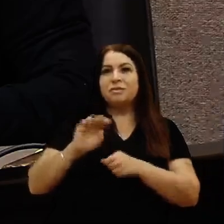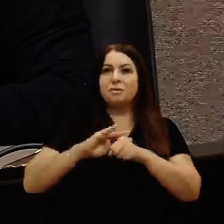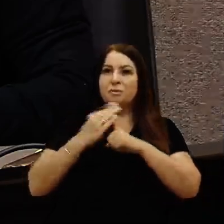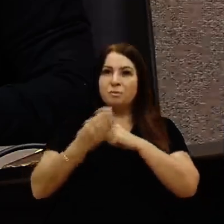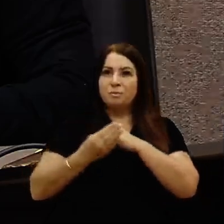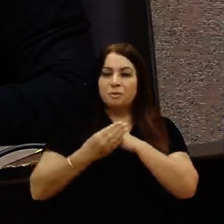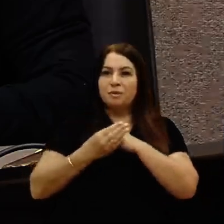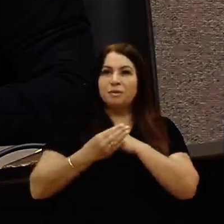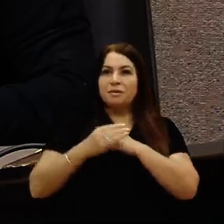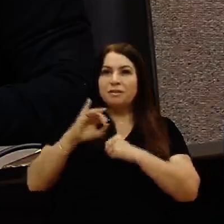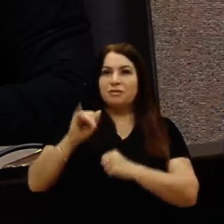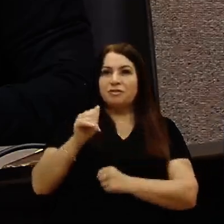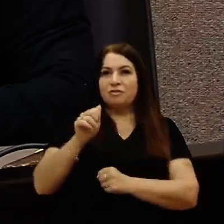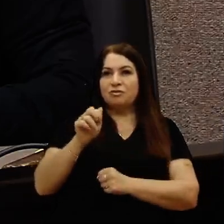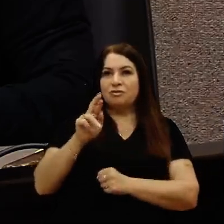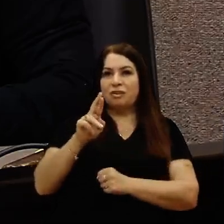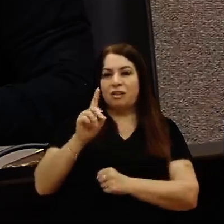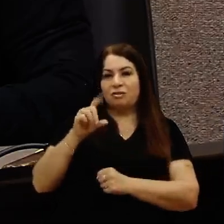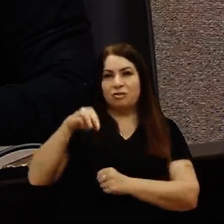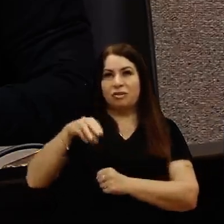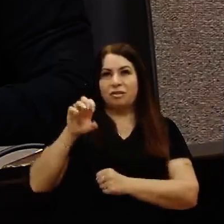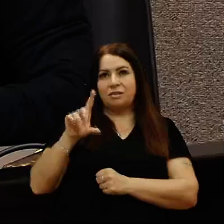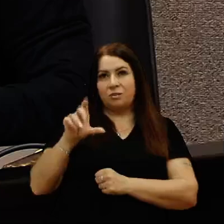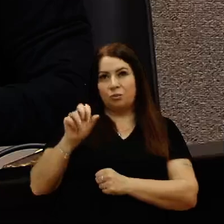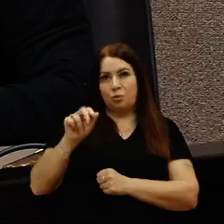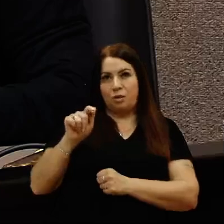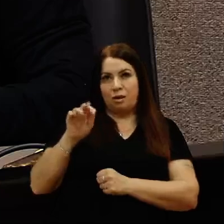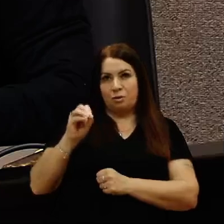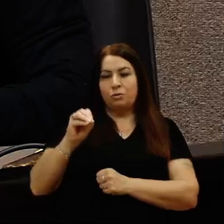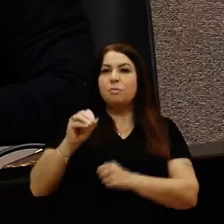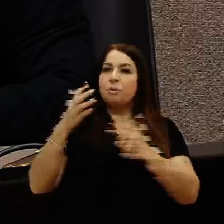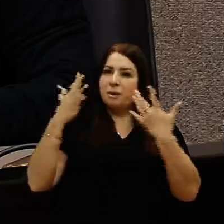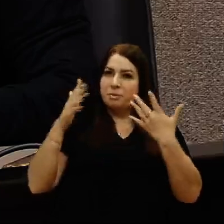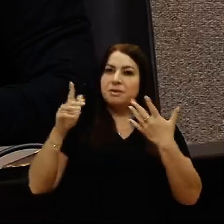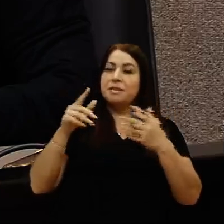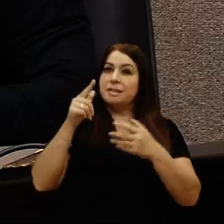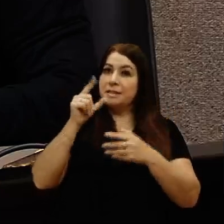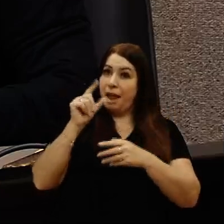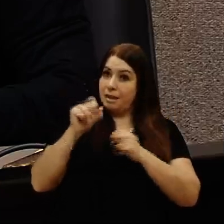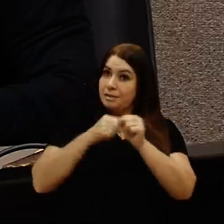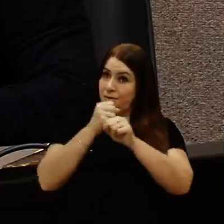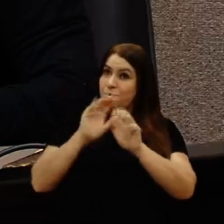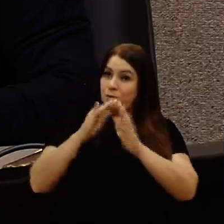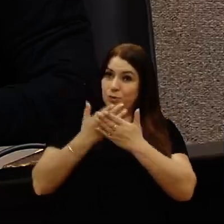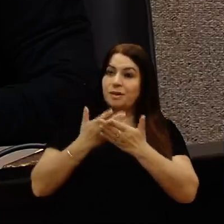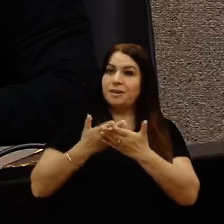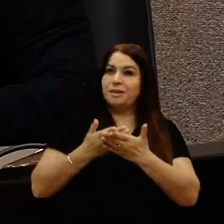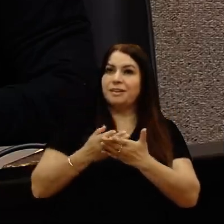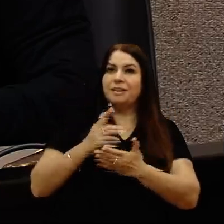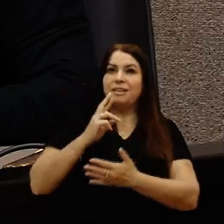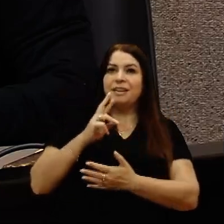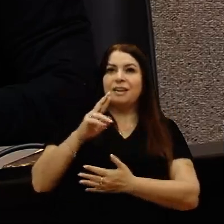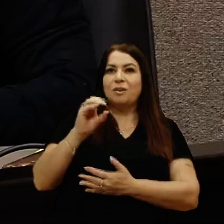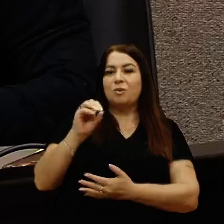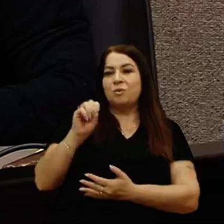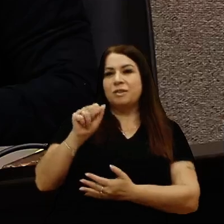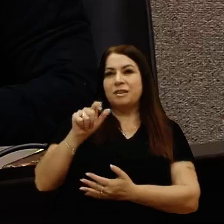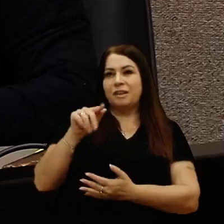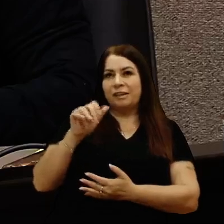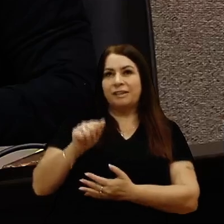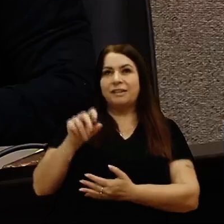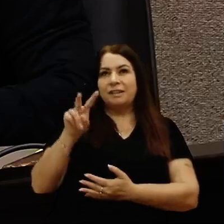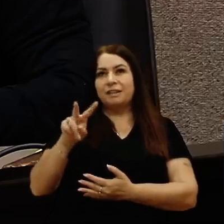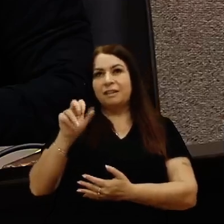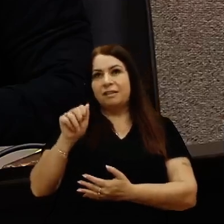bairro Jardim Eldorado. Então, parabenizar, a escolinha está completando 10 anos da Rosa, né, a Rosalina lá e o